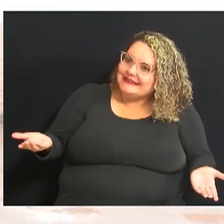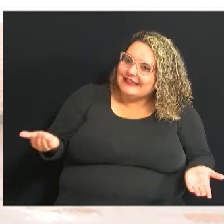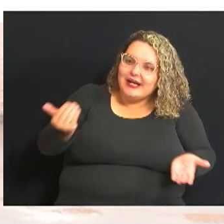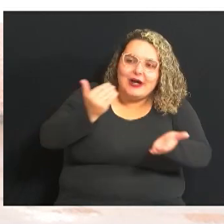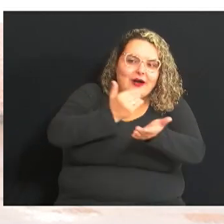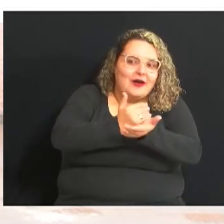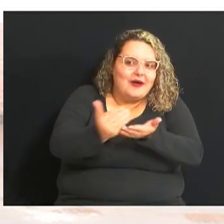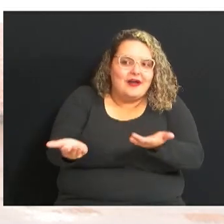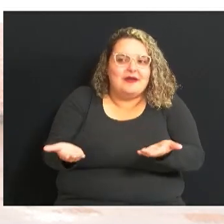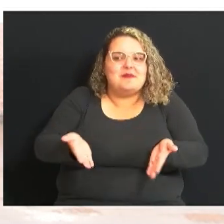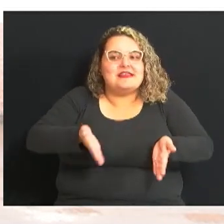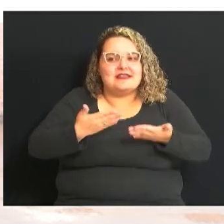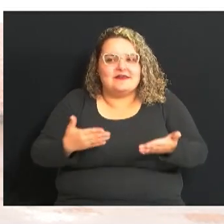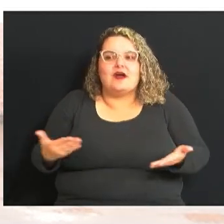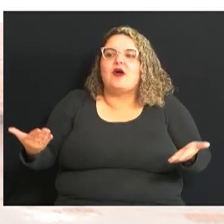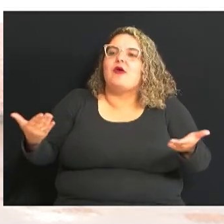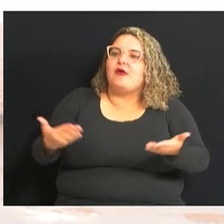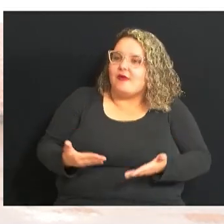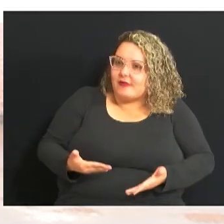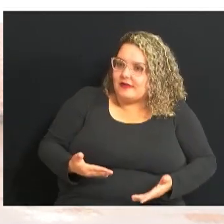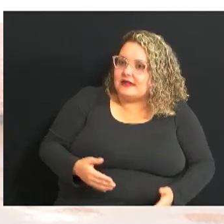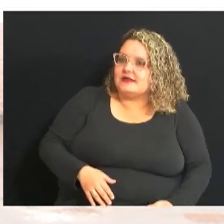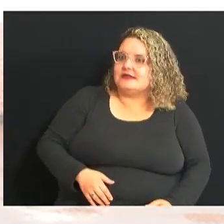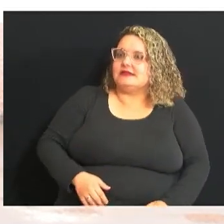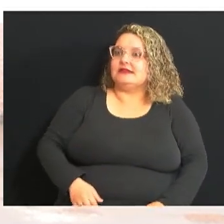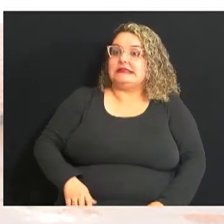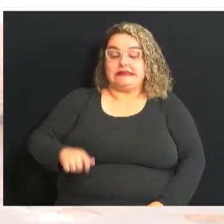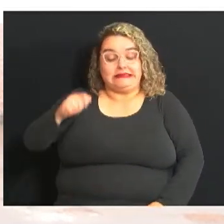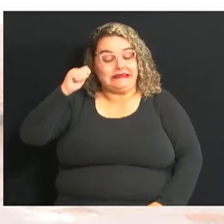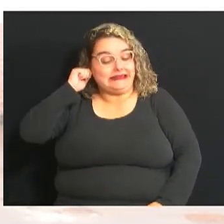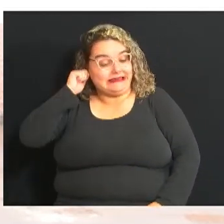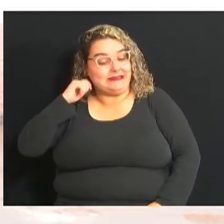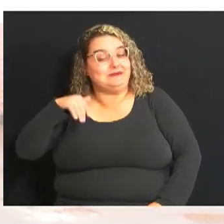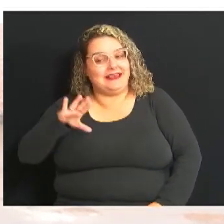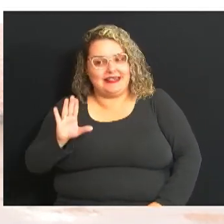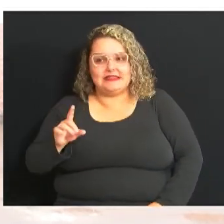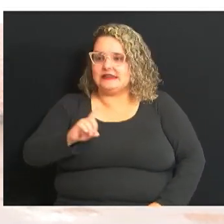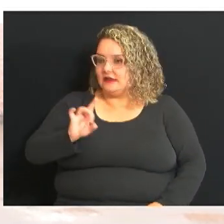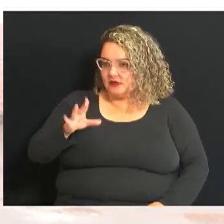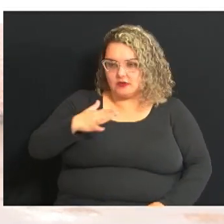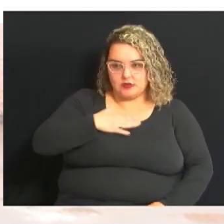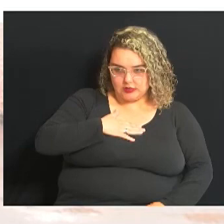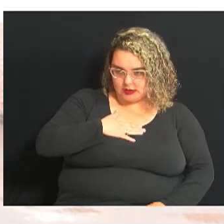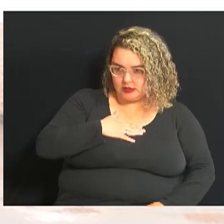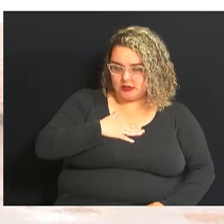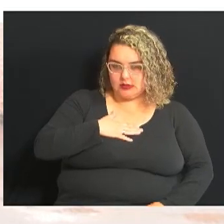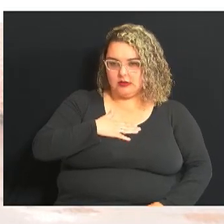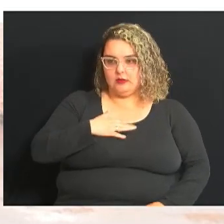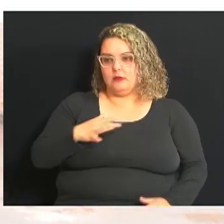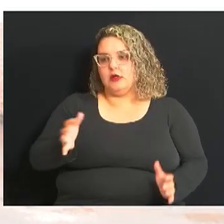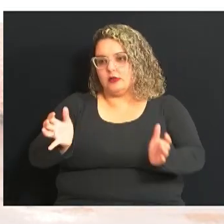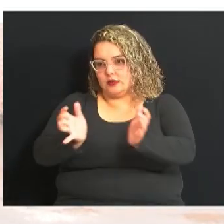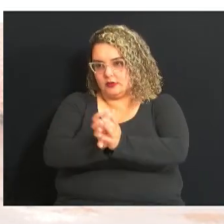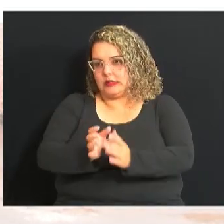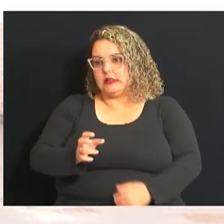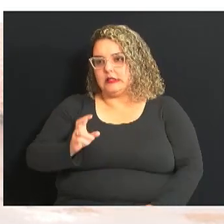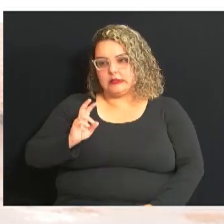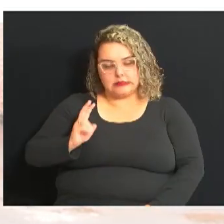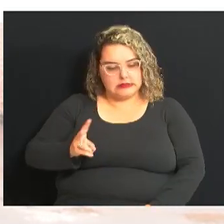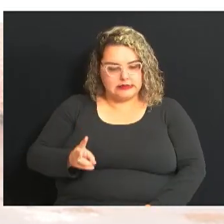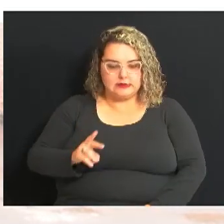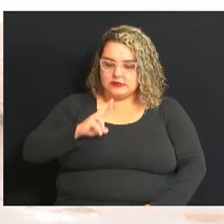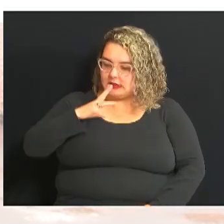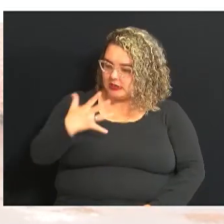mais, mas hoje em dia cada uma, mas a gente sempre, não só eu, mas todo o grupo, a gente sempre resolve da melhor maneira